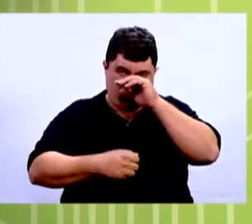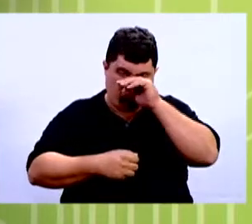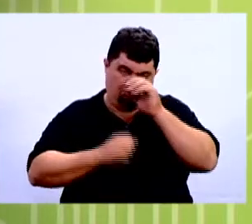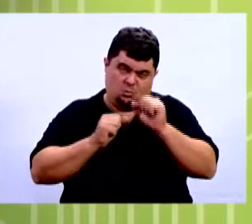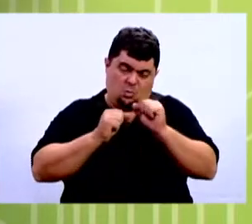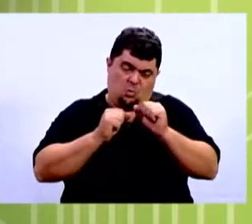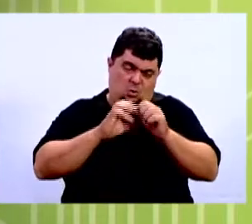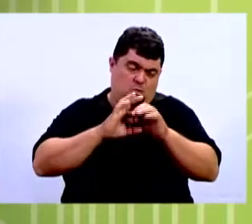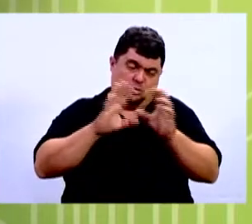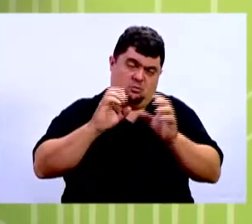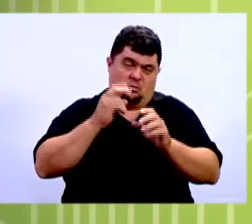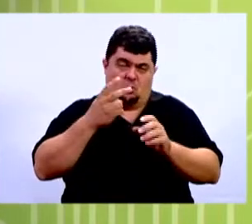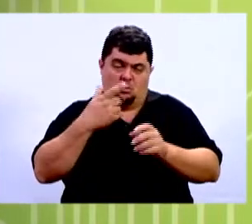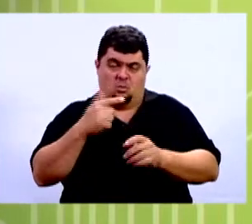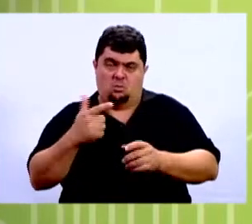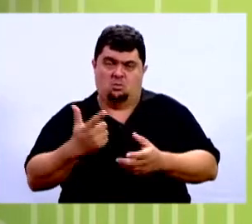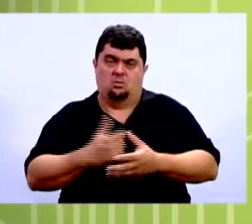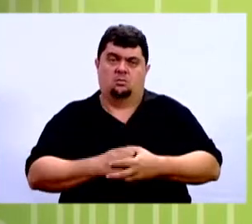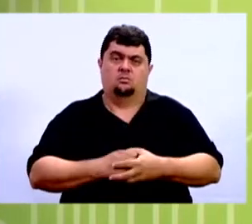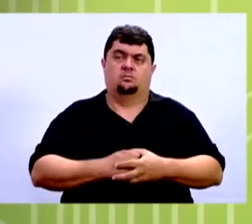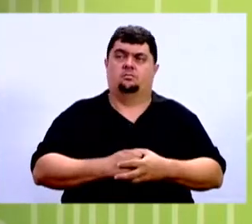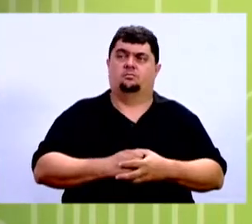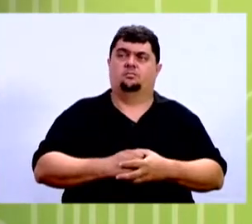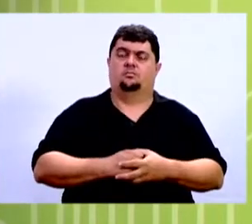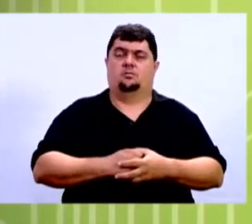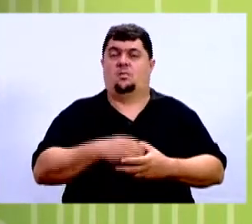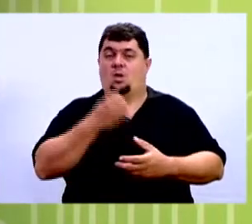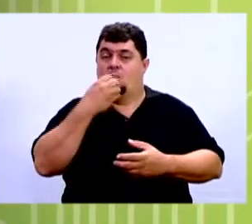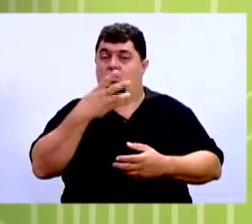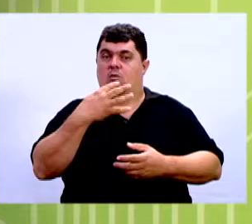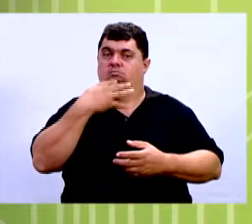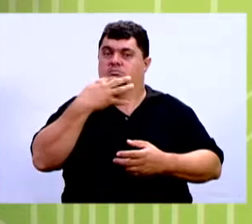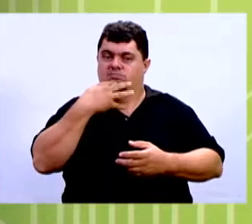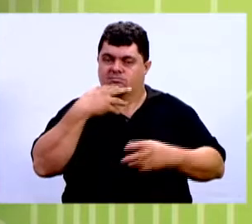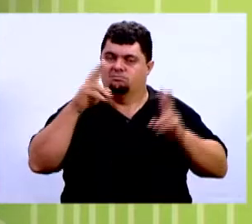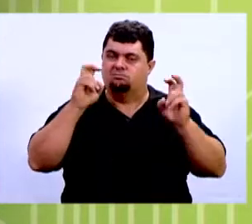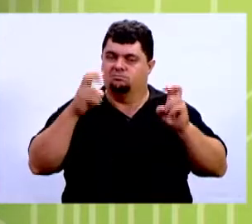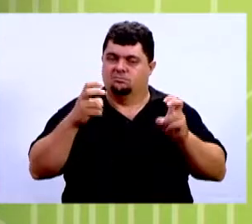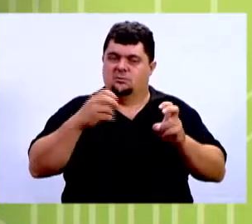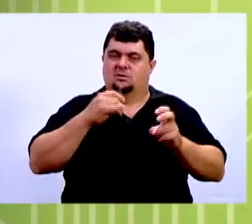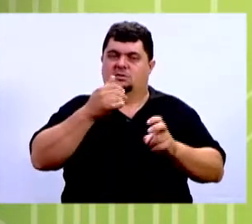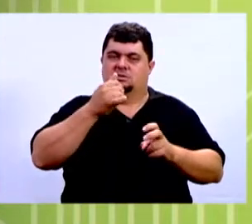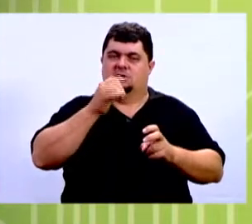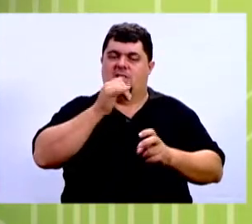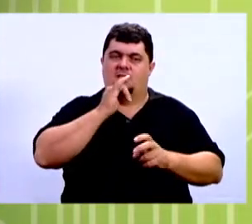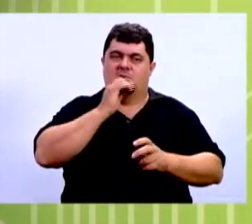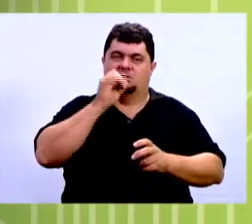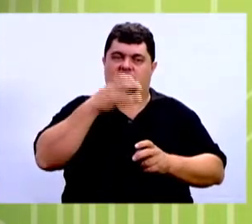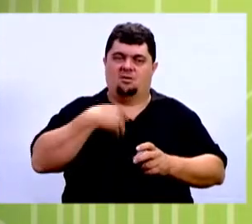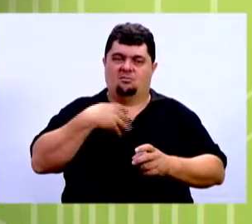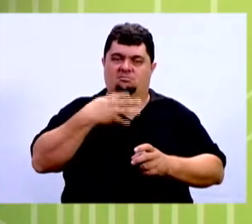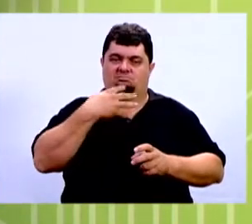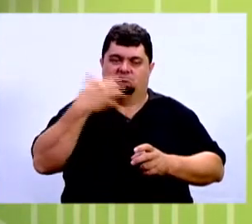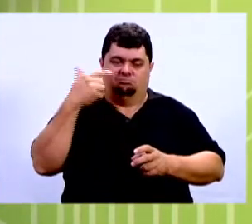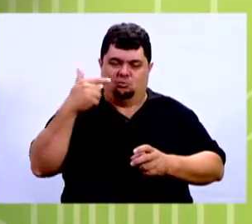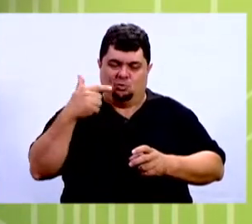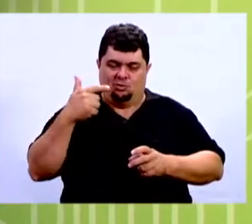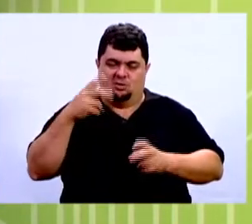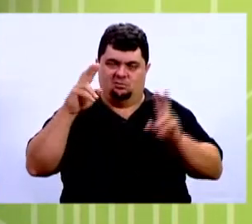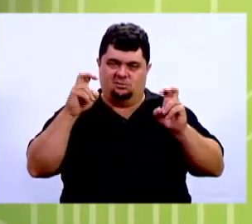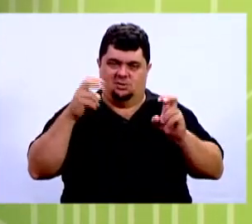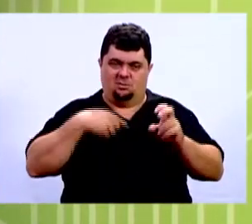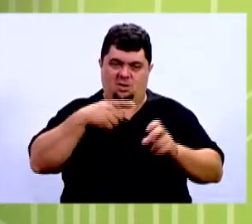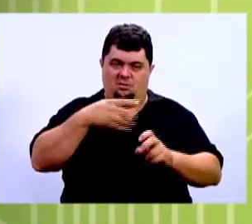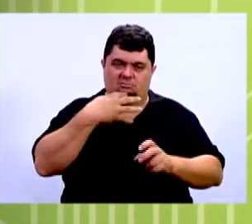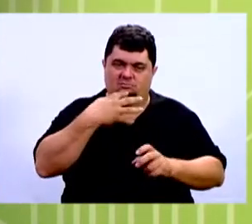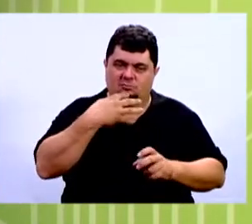não. É sempre bom você conhecer bem do tema, porque normalmente se você vai entrevistar uma pessoa, significa que ela conhece bem daquele